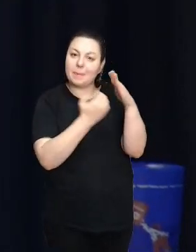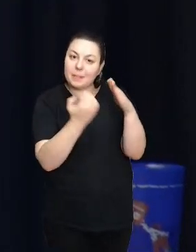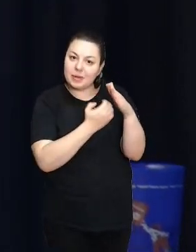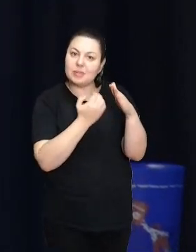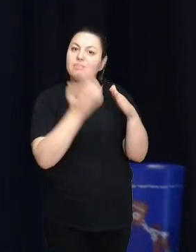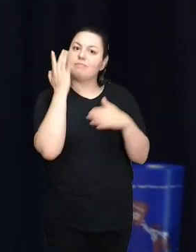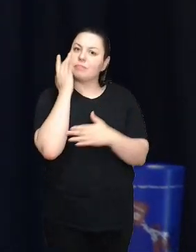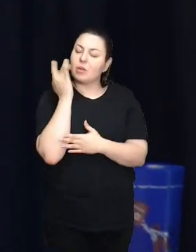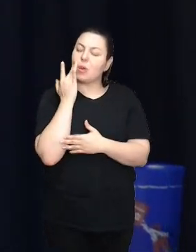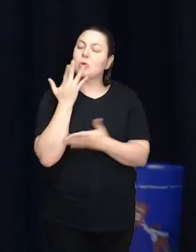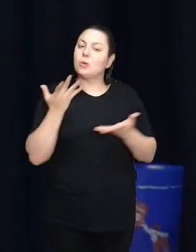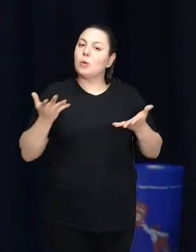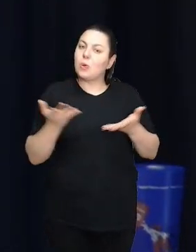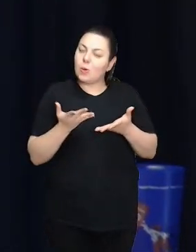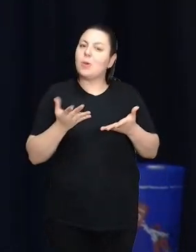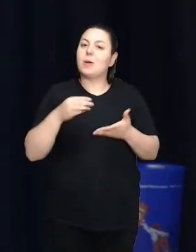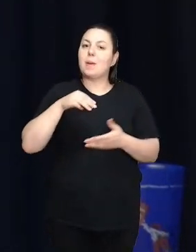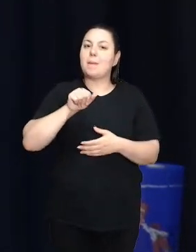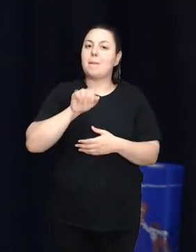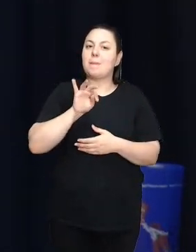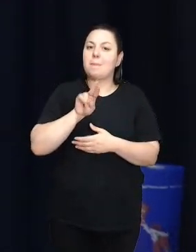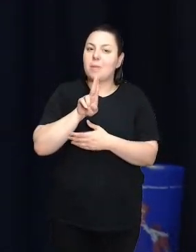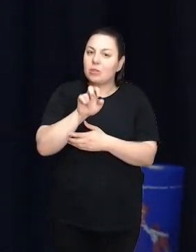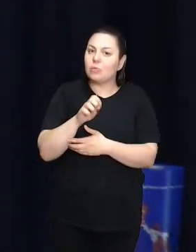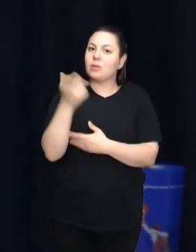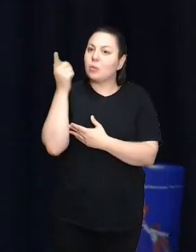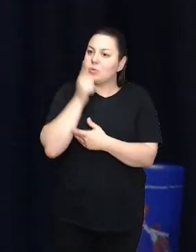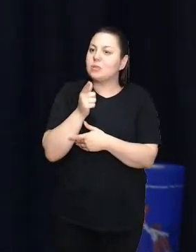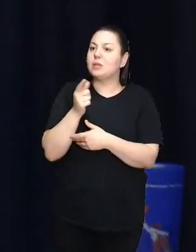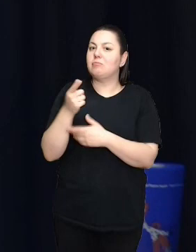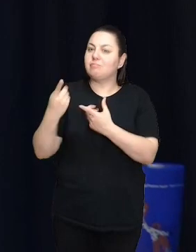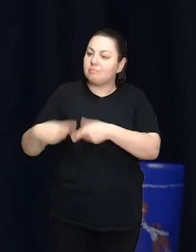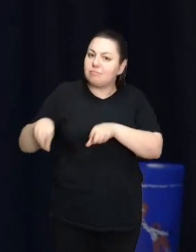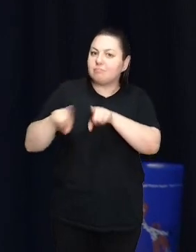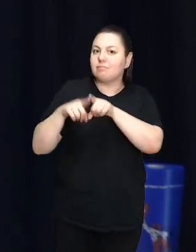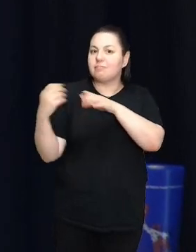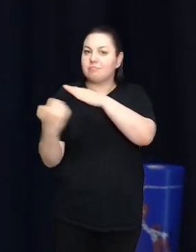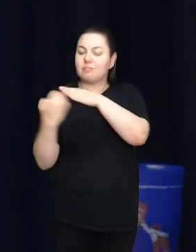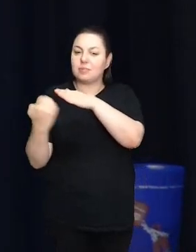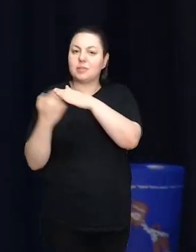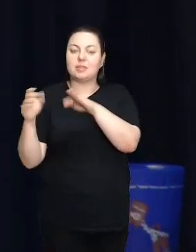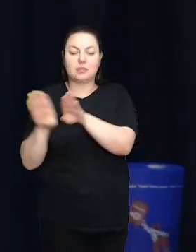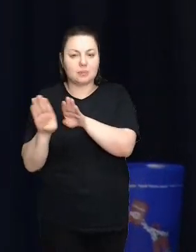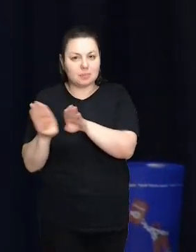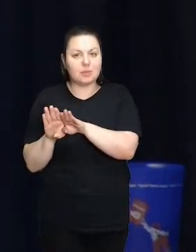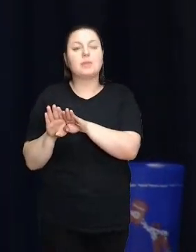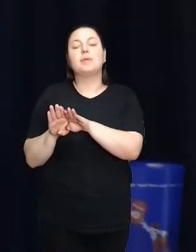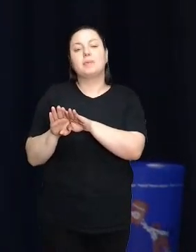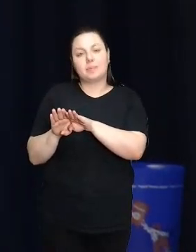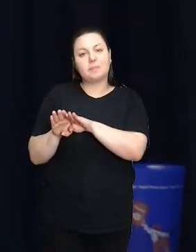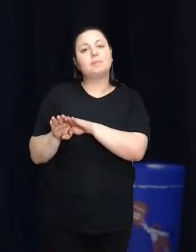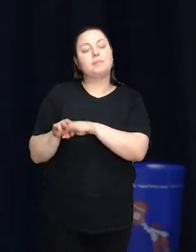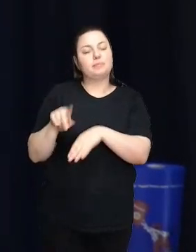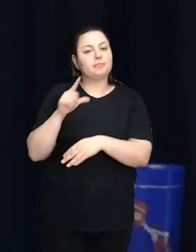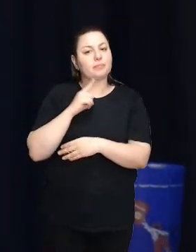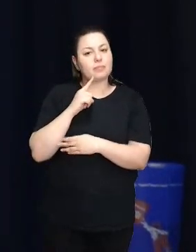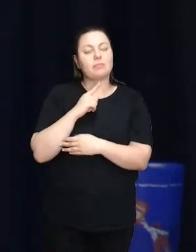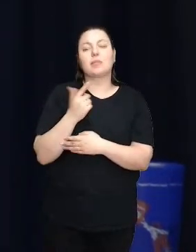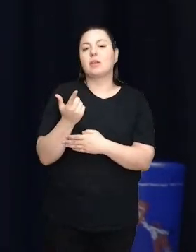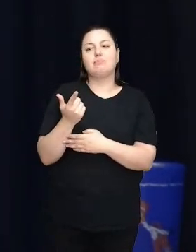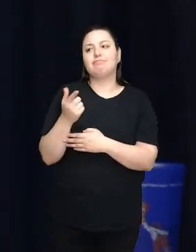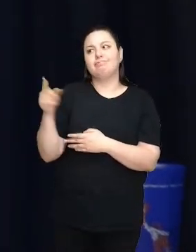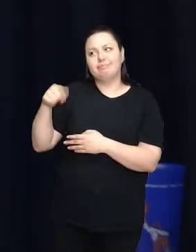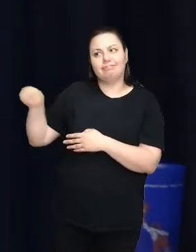abertura com as empresas também. A gente percebe hoje grandes players do mercado já vindo querer abraçar projetos,